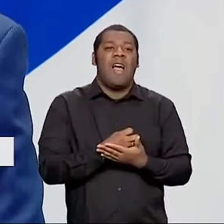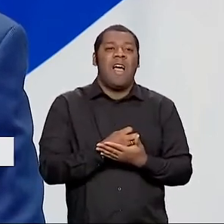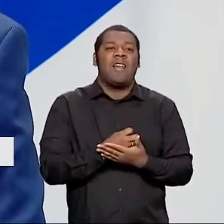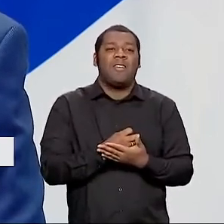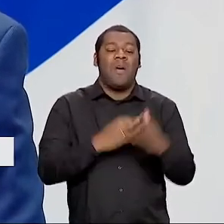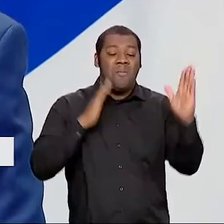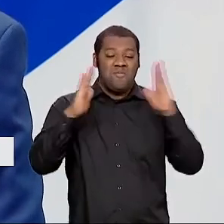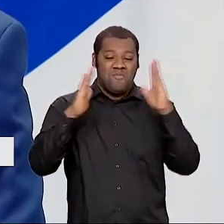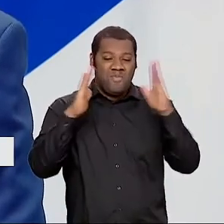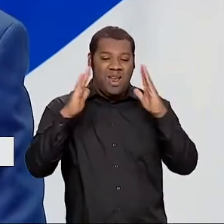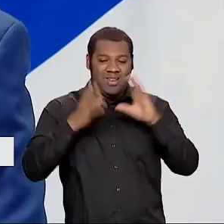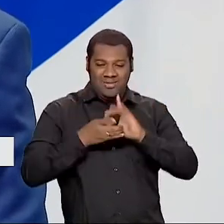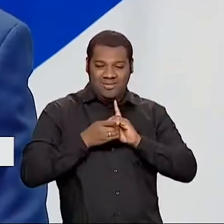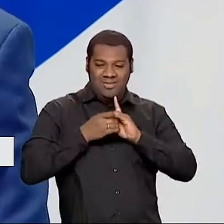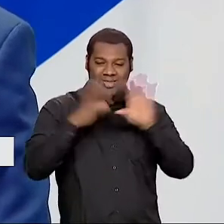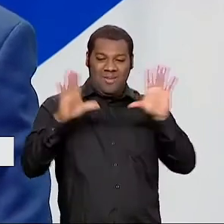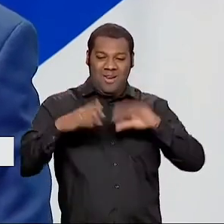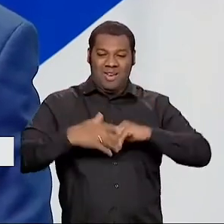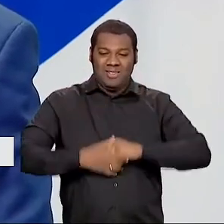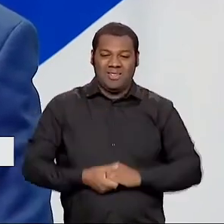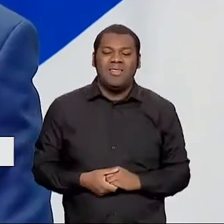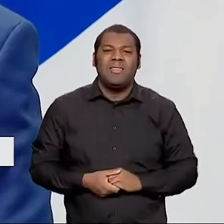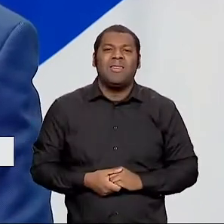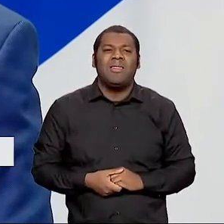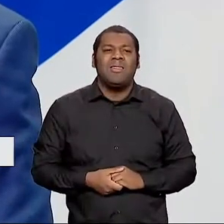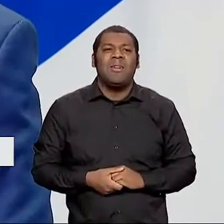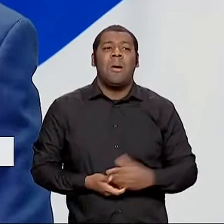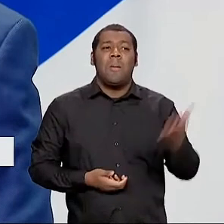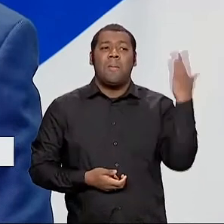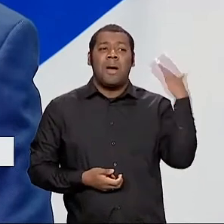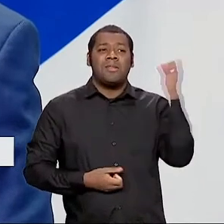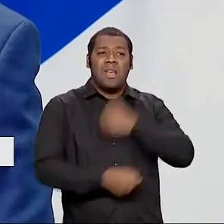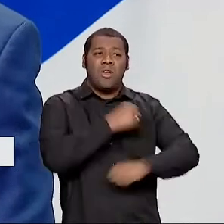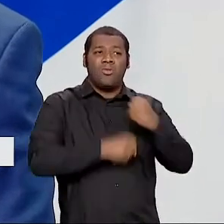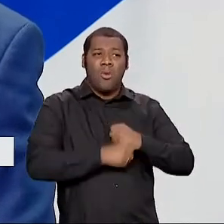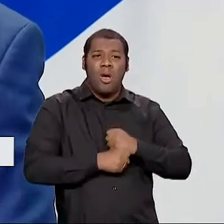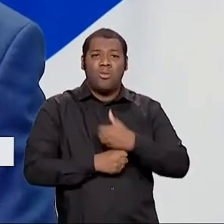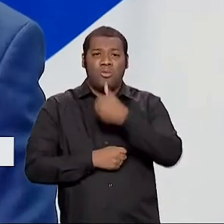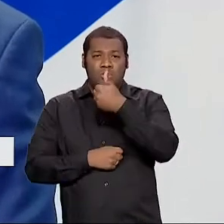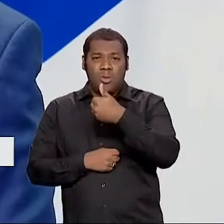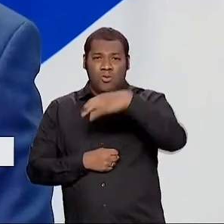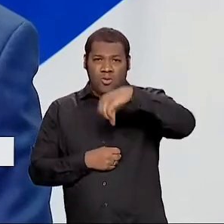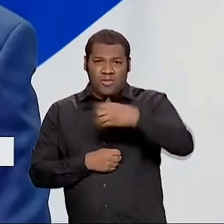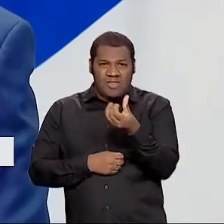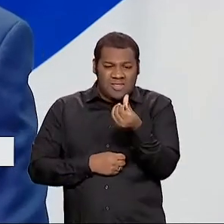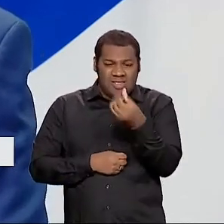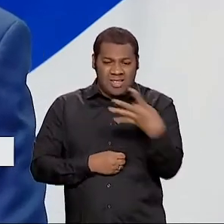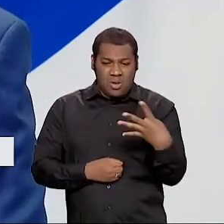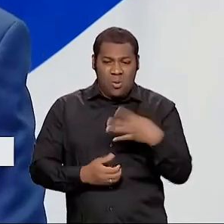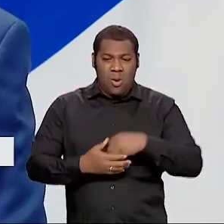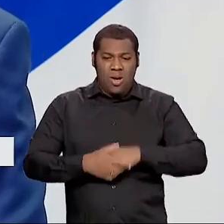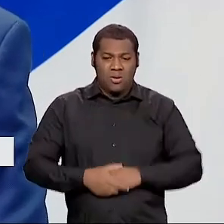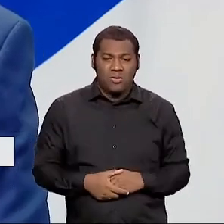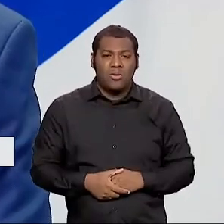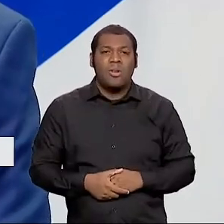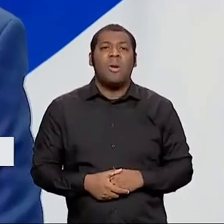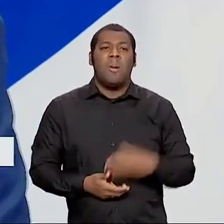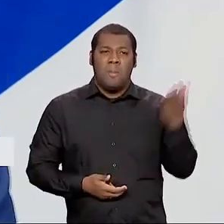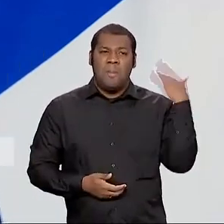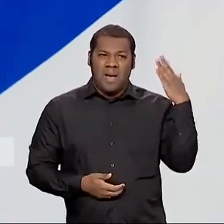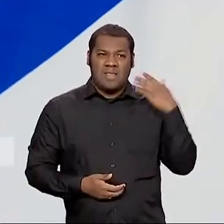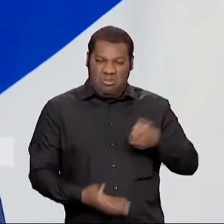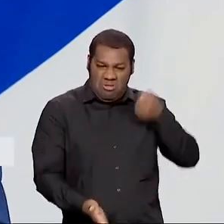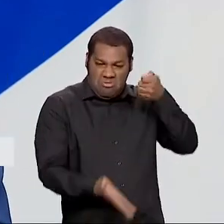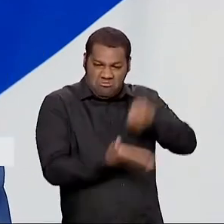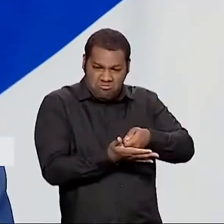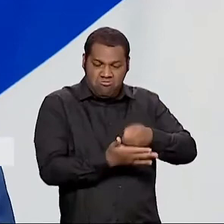democracia. Presta atenção, a última foi em 1964. A gente tinha tido um golpe nesse